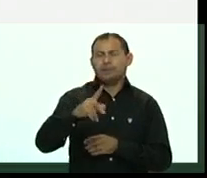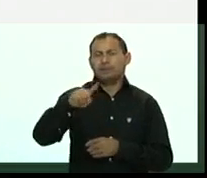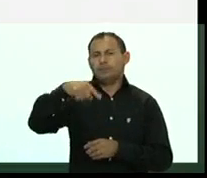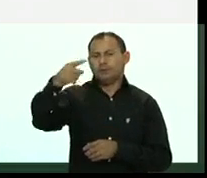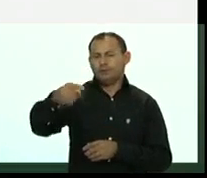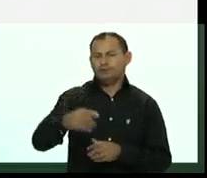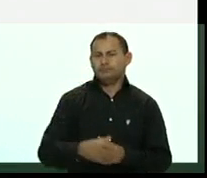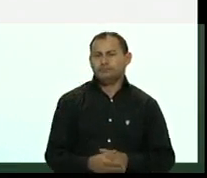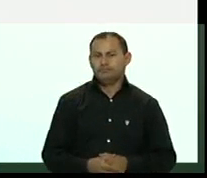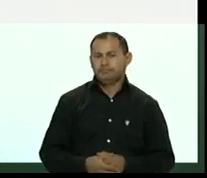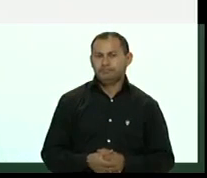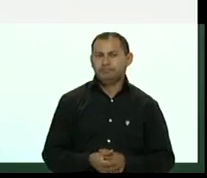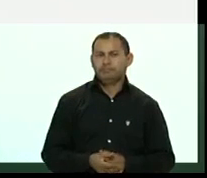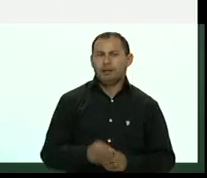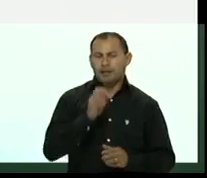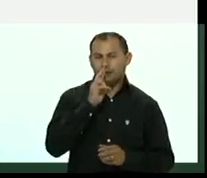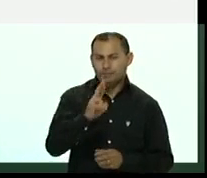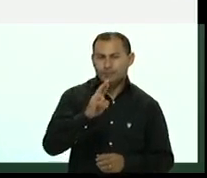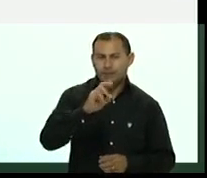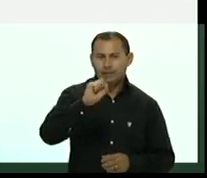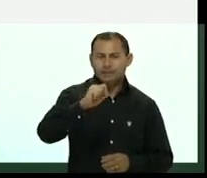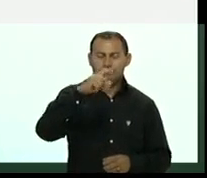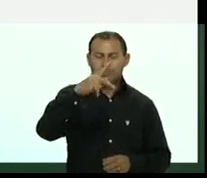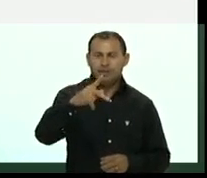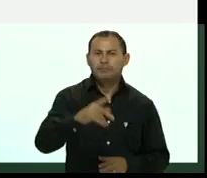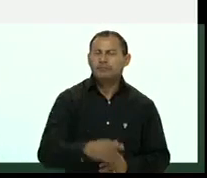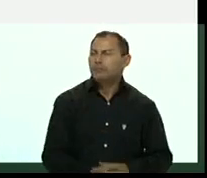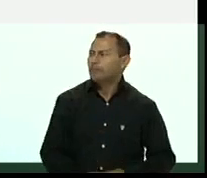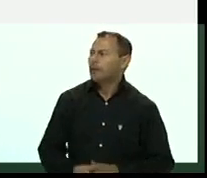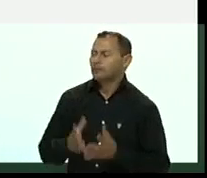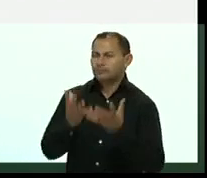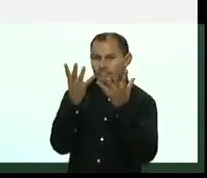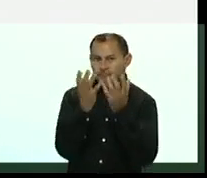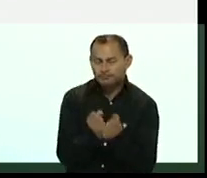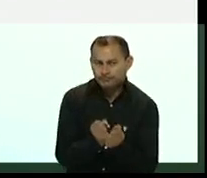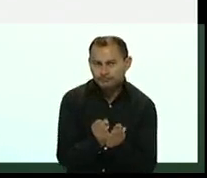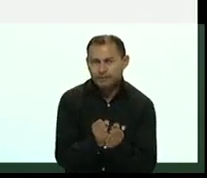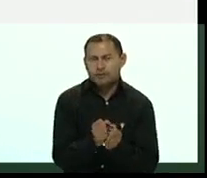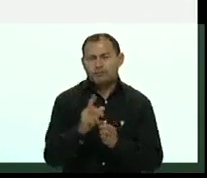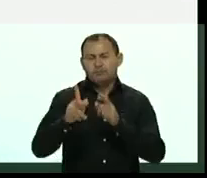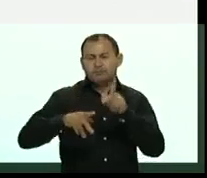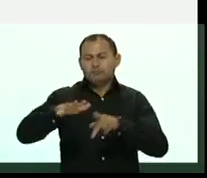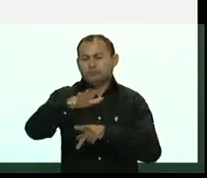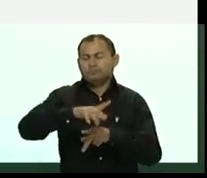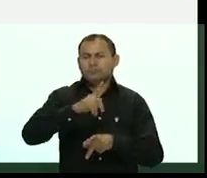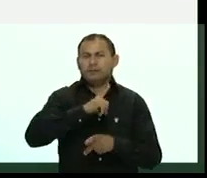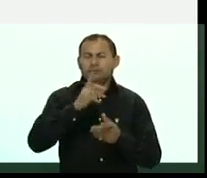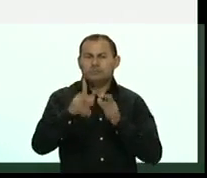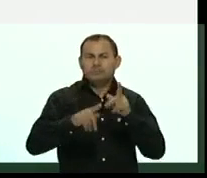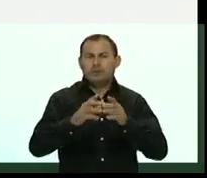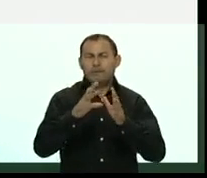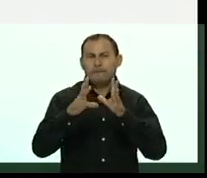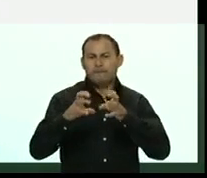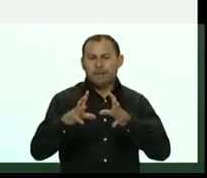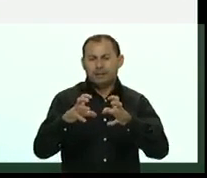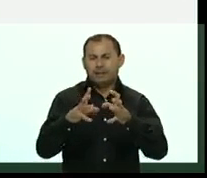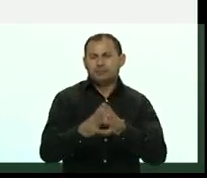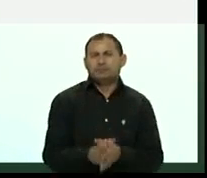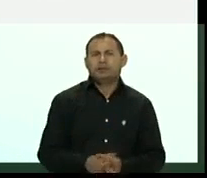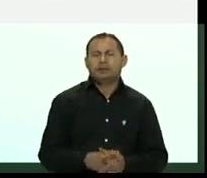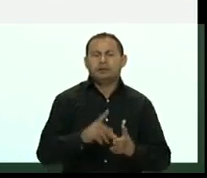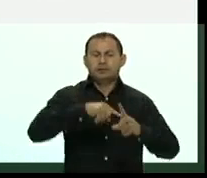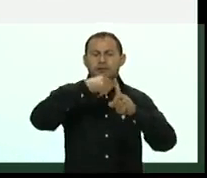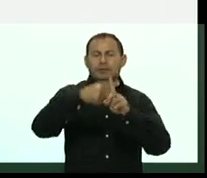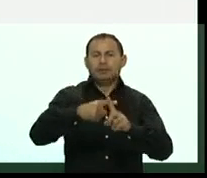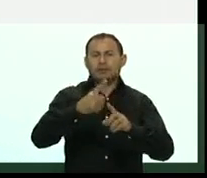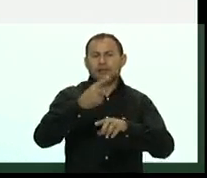depois. Resolvendo, então, a nossa situação, considere aqui, né, uma população, nós temos uma população de bactérias, ela